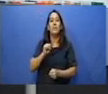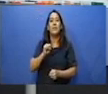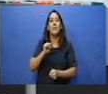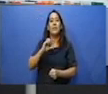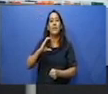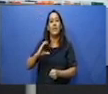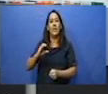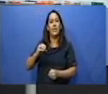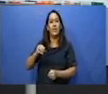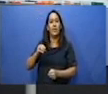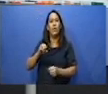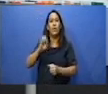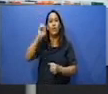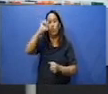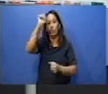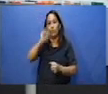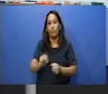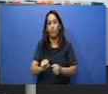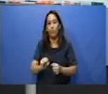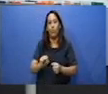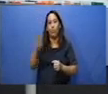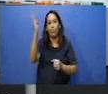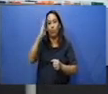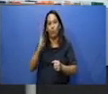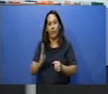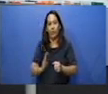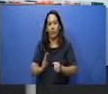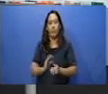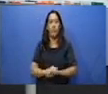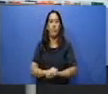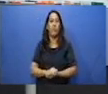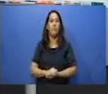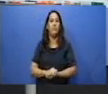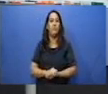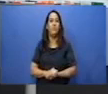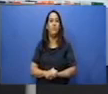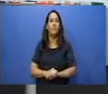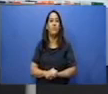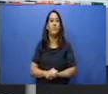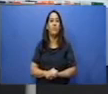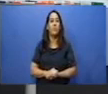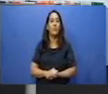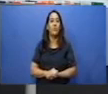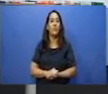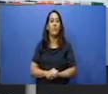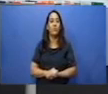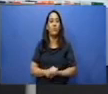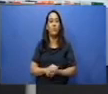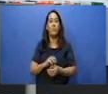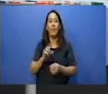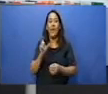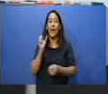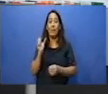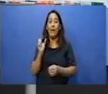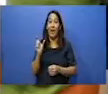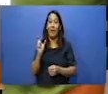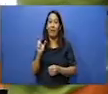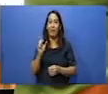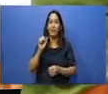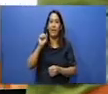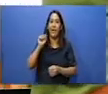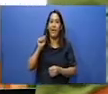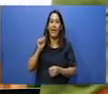foi atração. O que é atração? Olha aí no seu glossário, olha lá, ó.